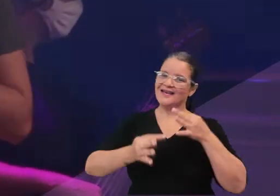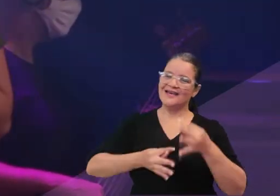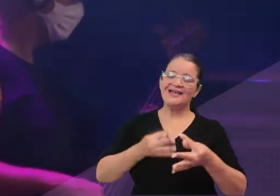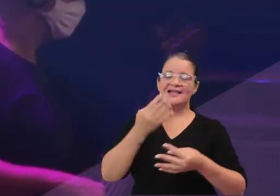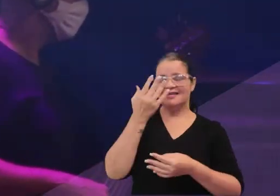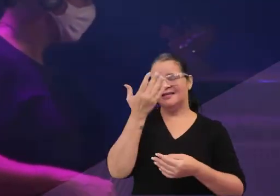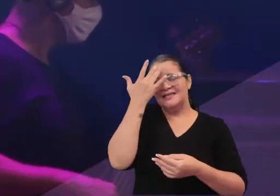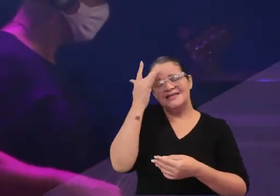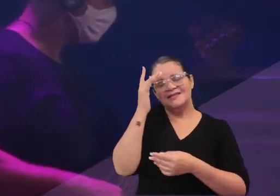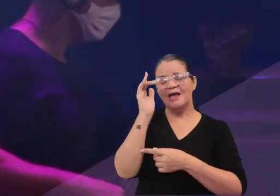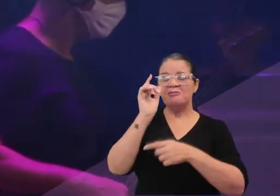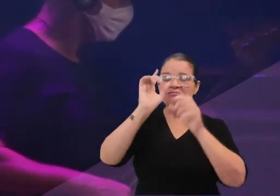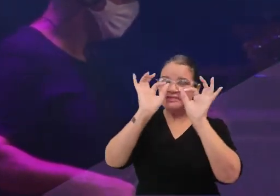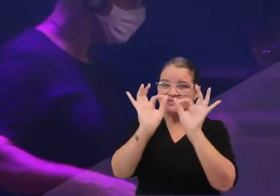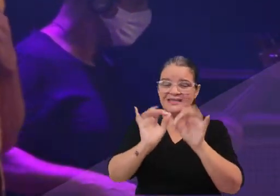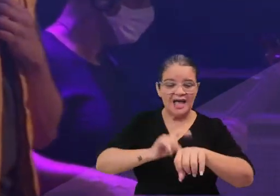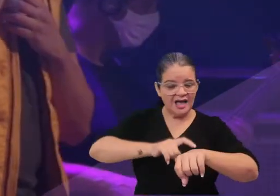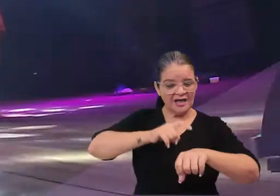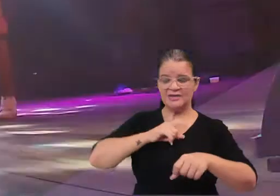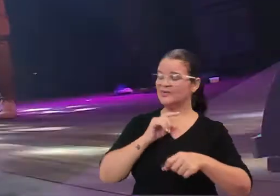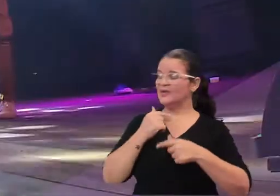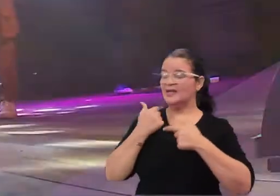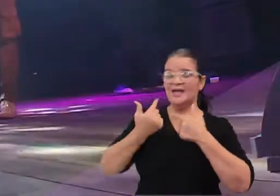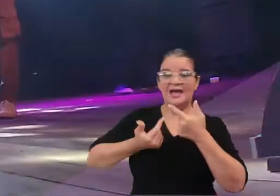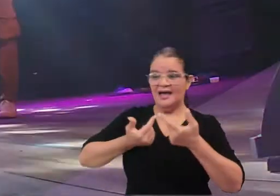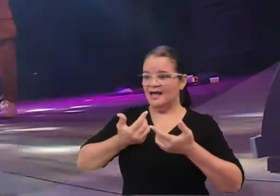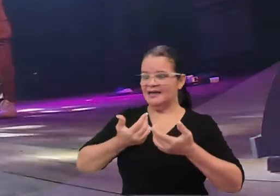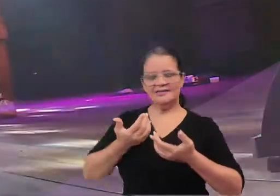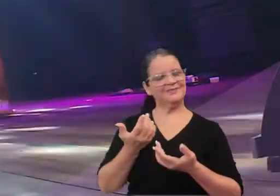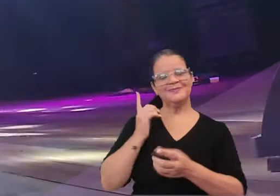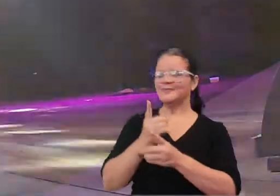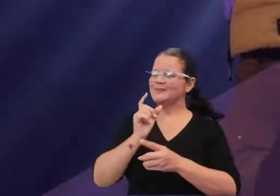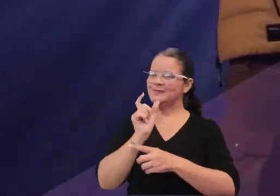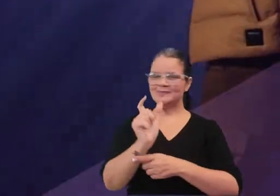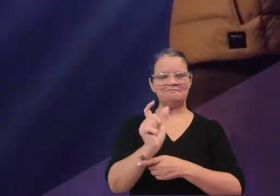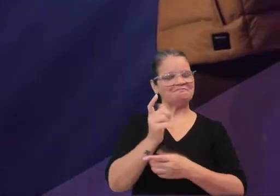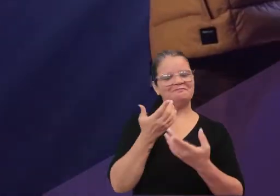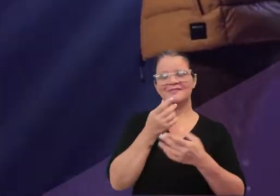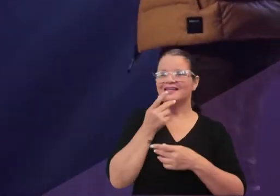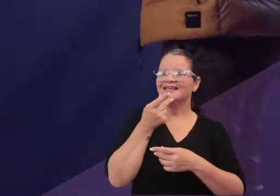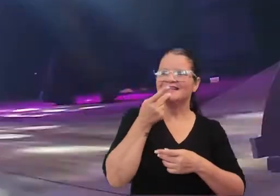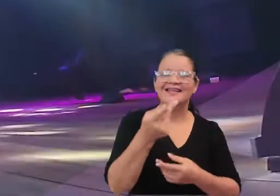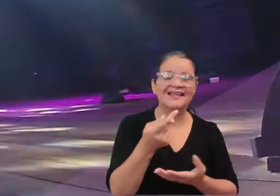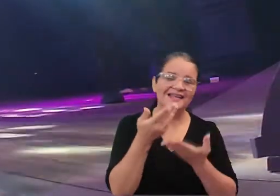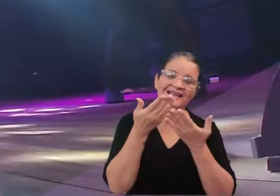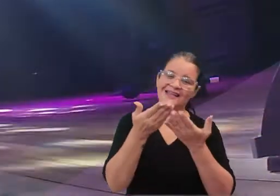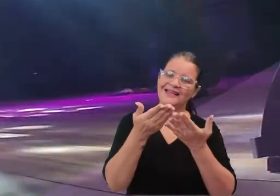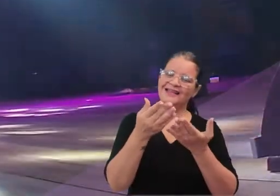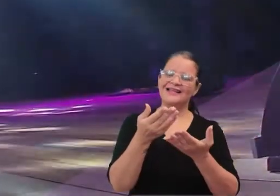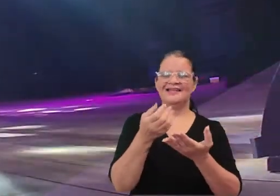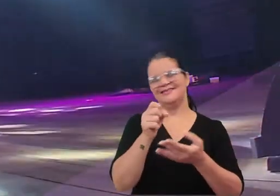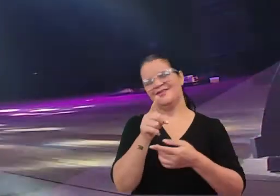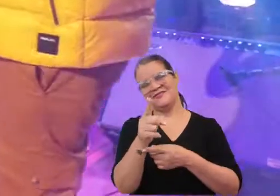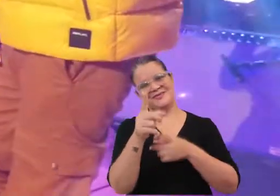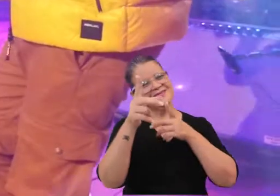desejo pegando fogo, sem saber direito a hora e o que fazer. Eu não